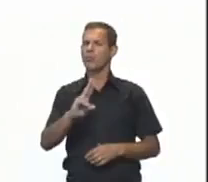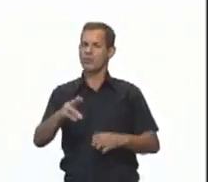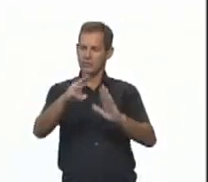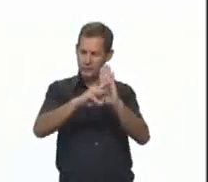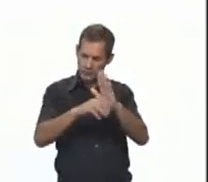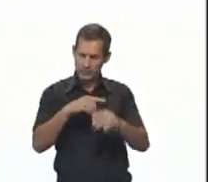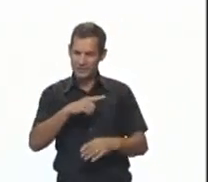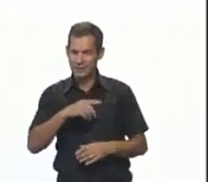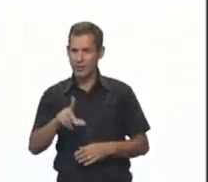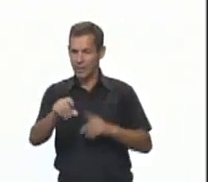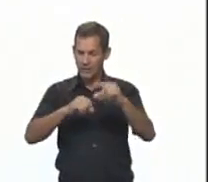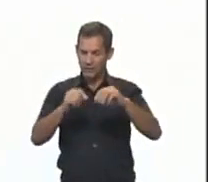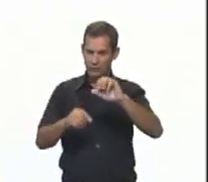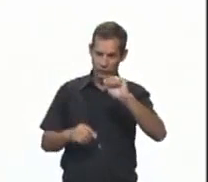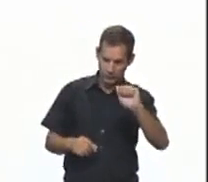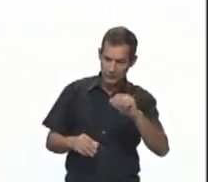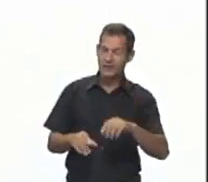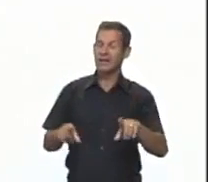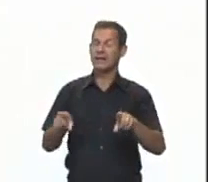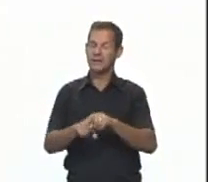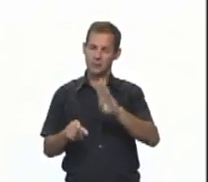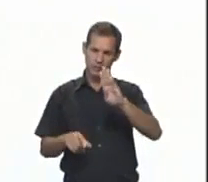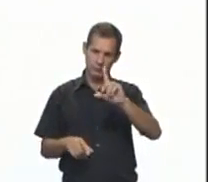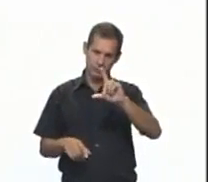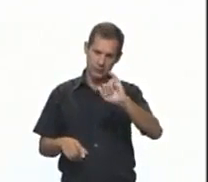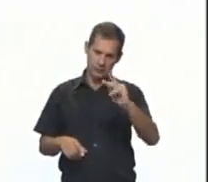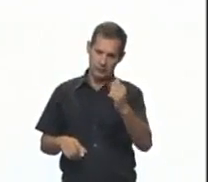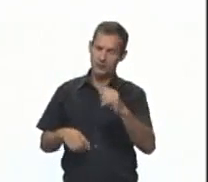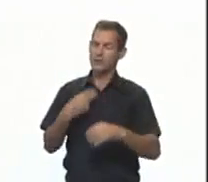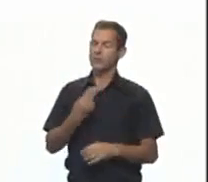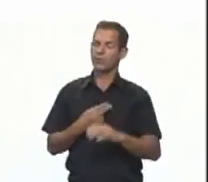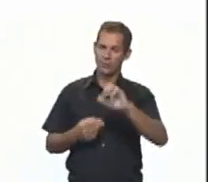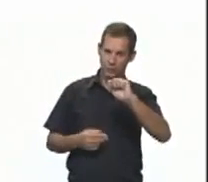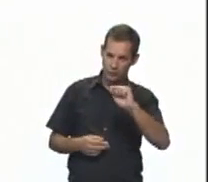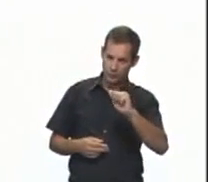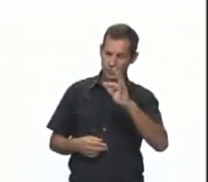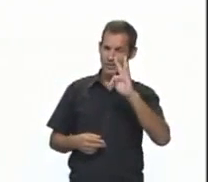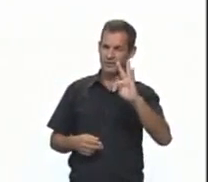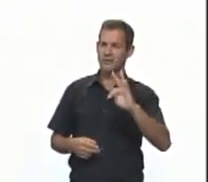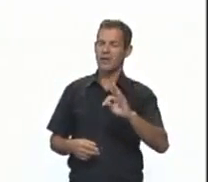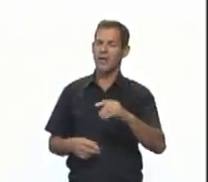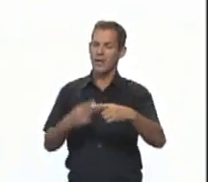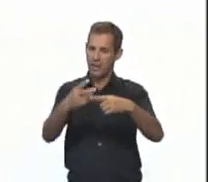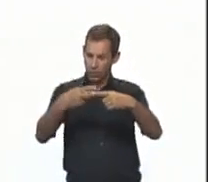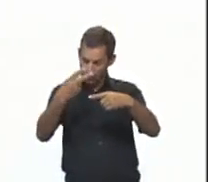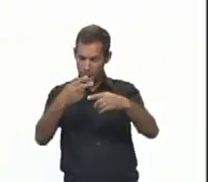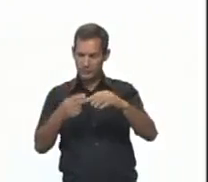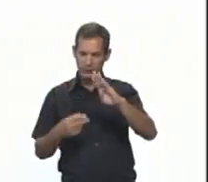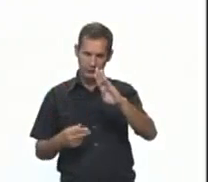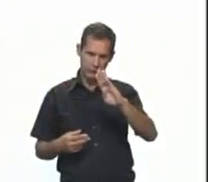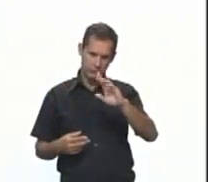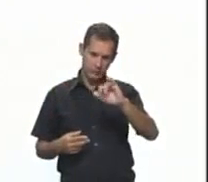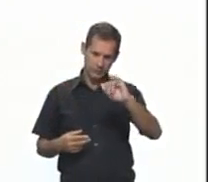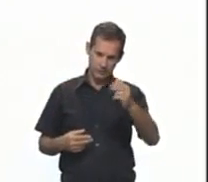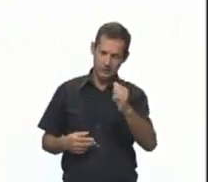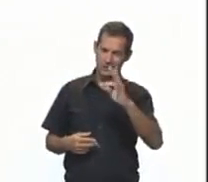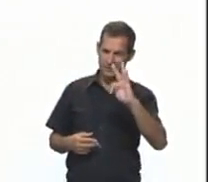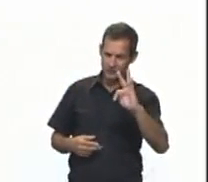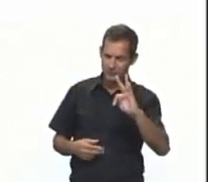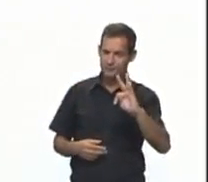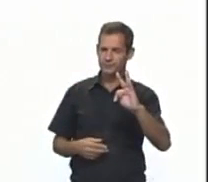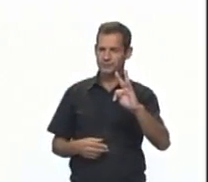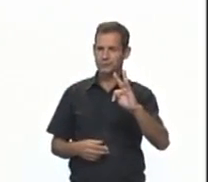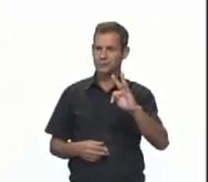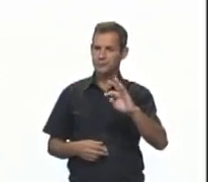esse método, a gente tem que escolher o a e o b', né? O nosso a de t ao quadrado. E o nosso b' de t